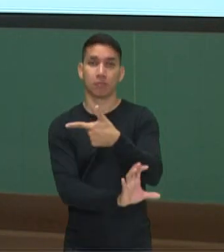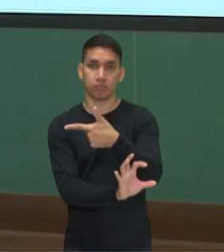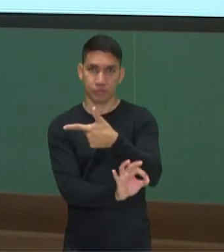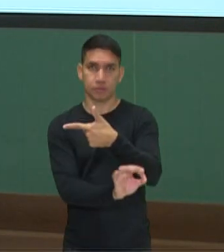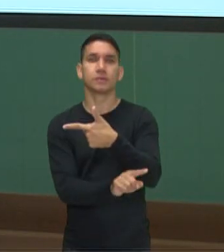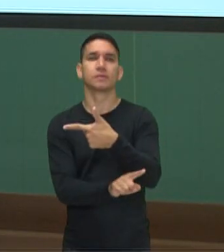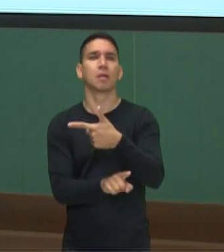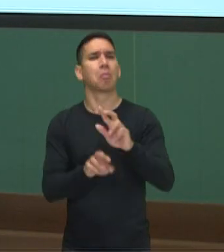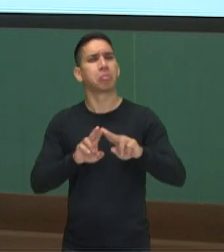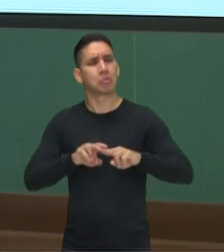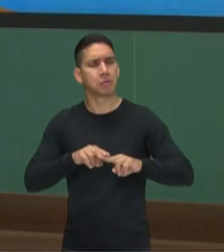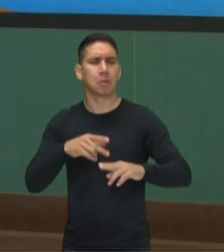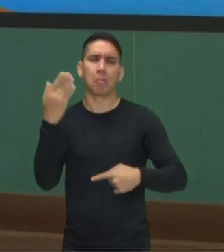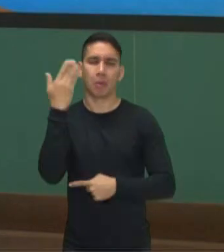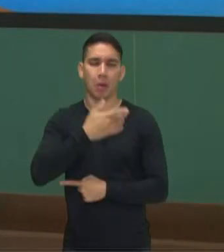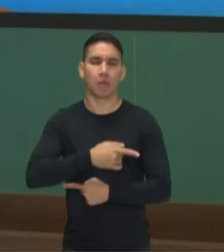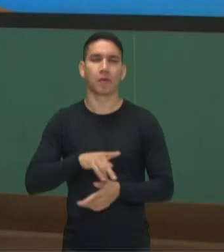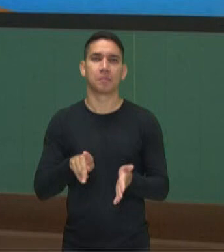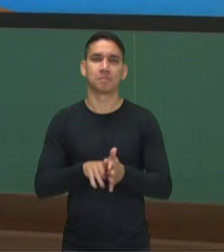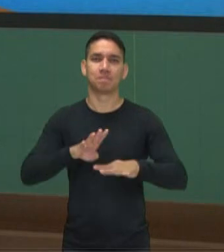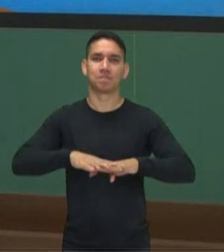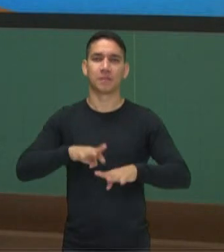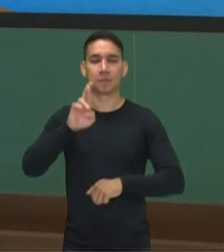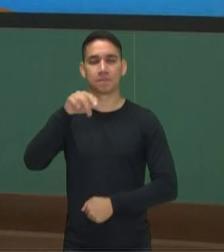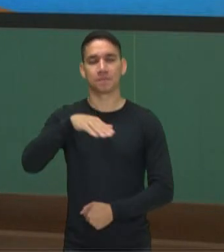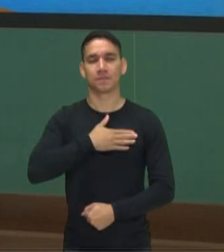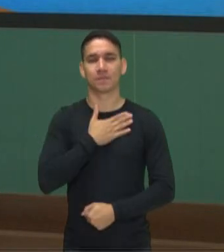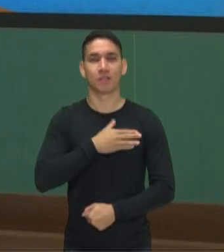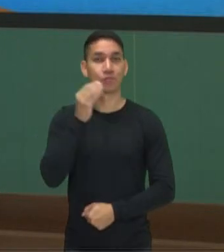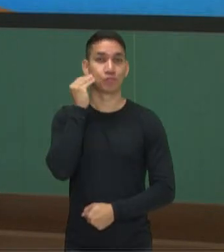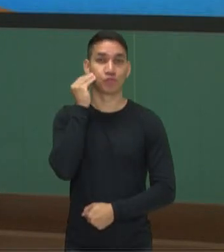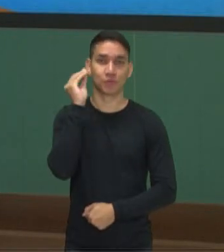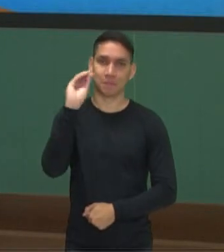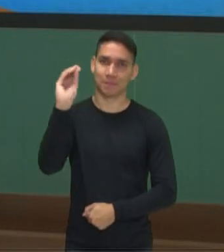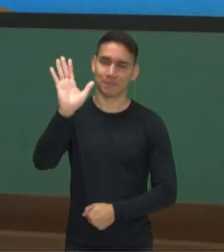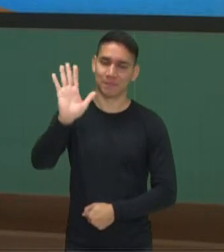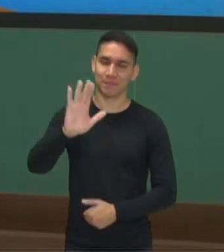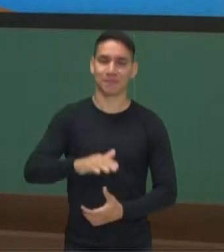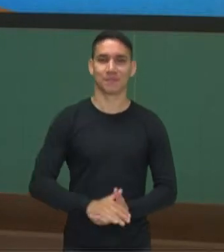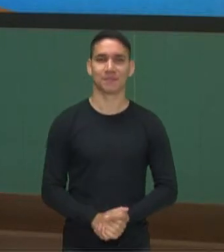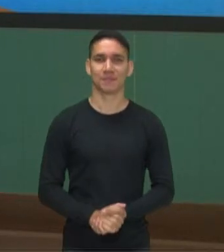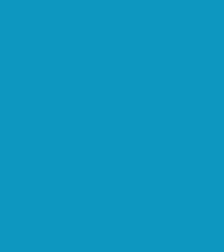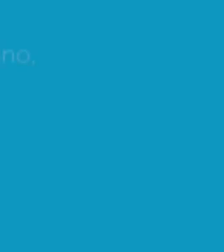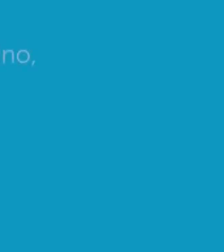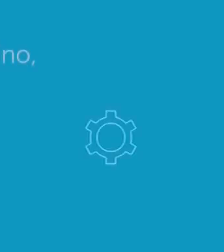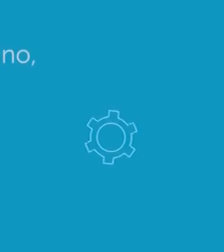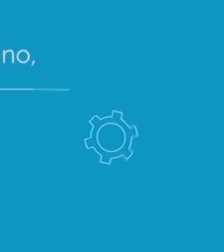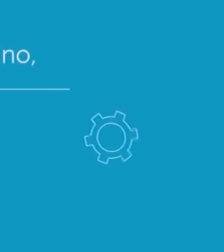álgebra, tá bom? Eu espero que vocês tenham gostado. Um beijo da prof e até a próxima.